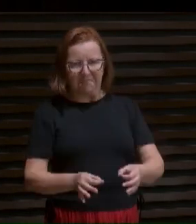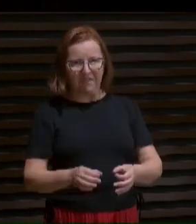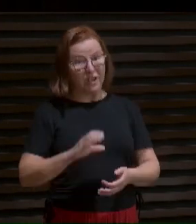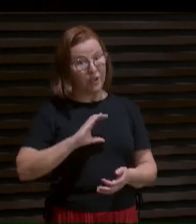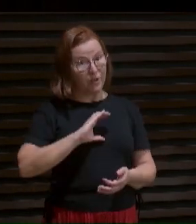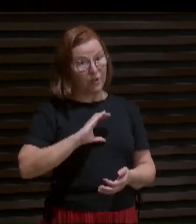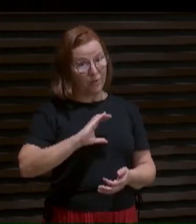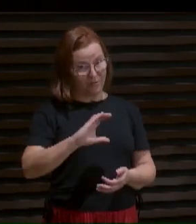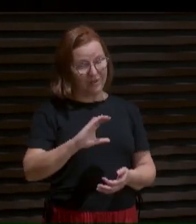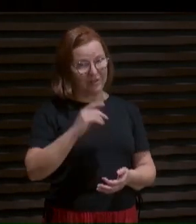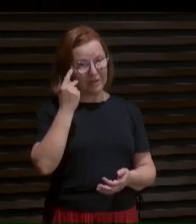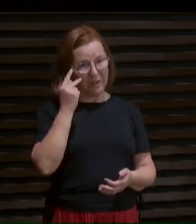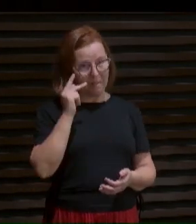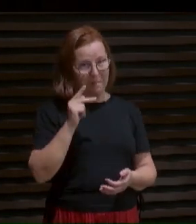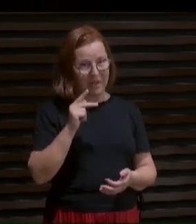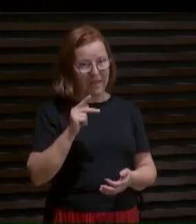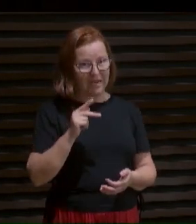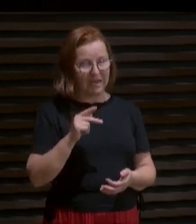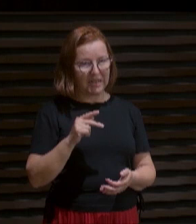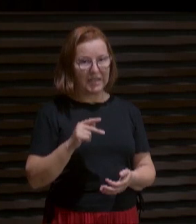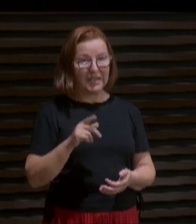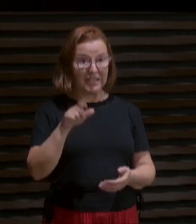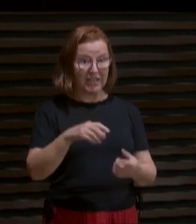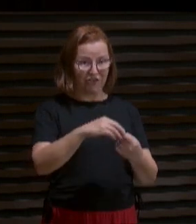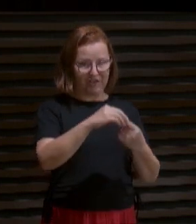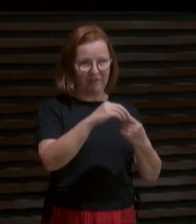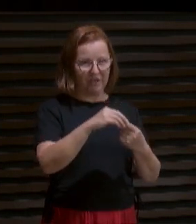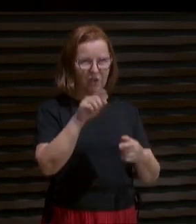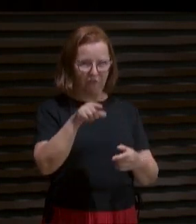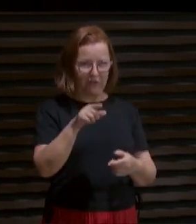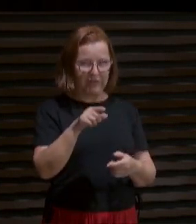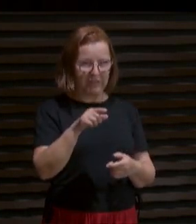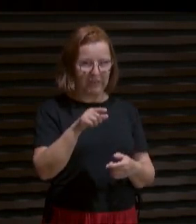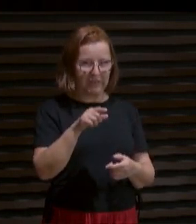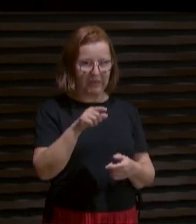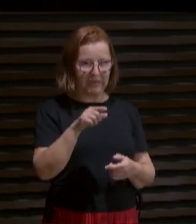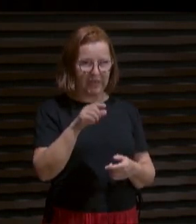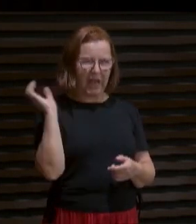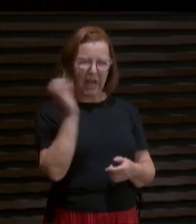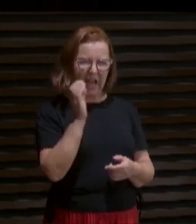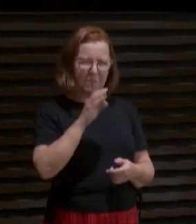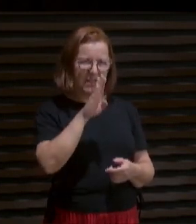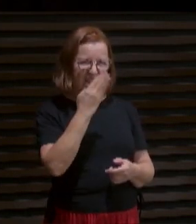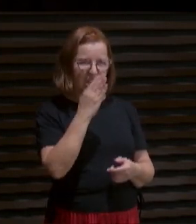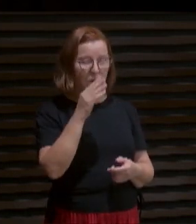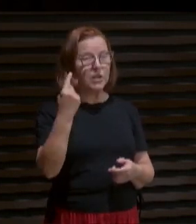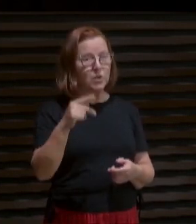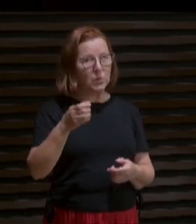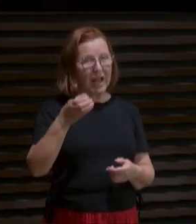Se você foi capaz de tão rapidamente trair a sua consciência de fé, quem